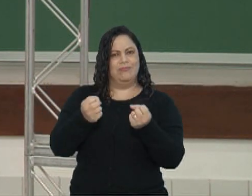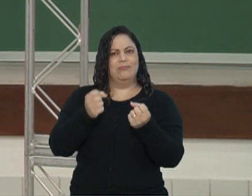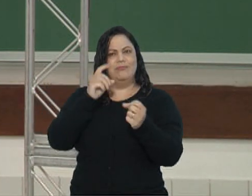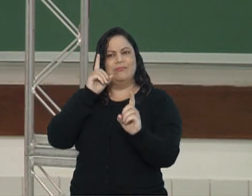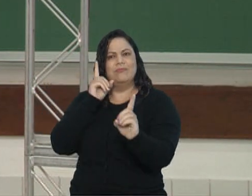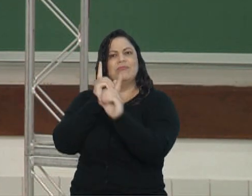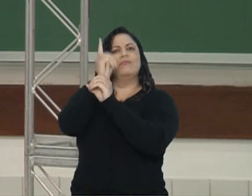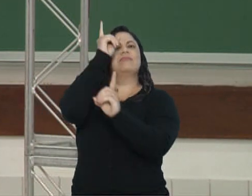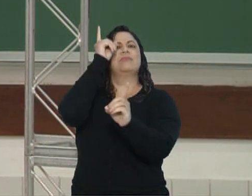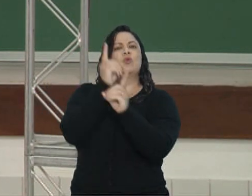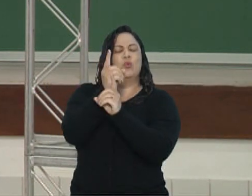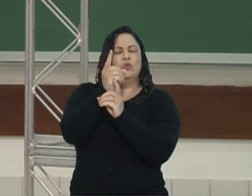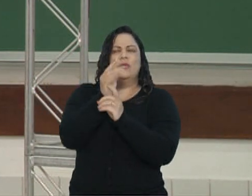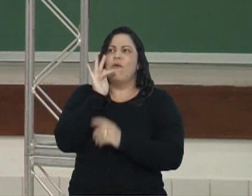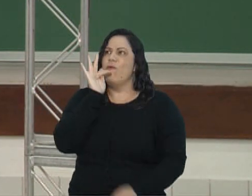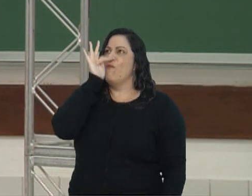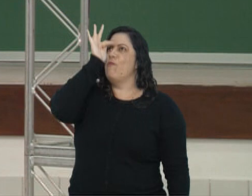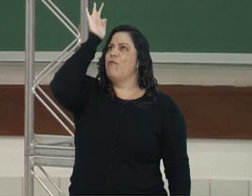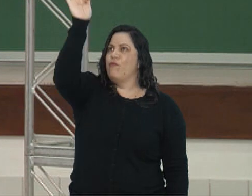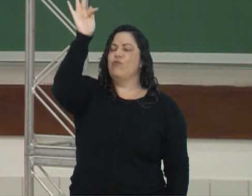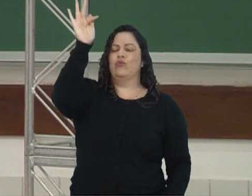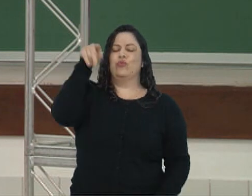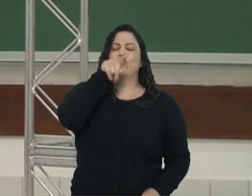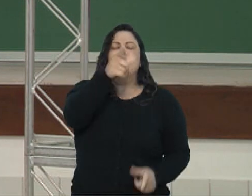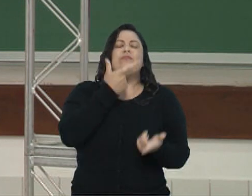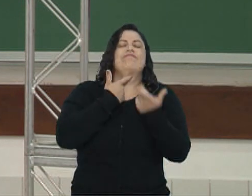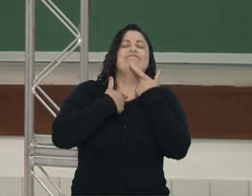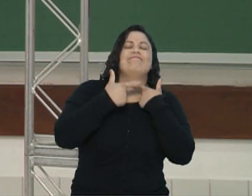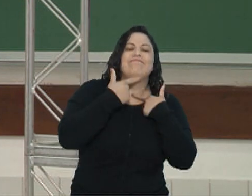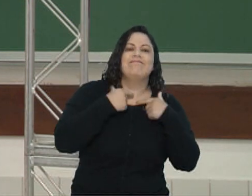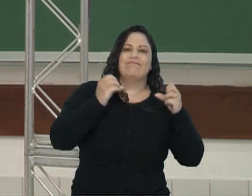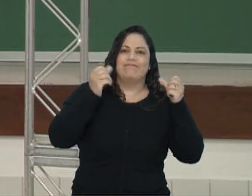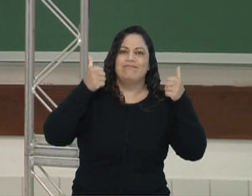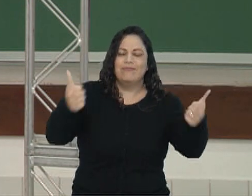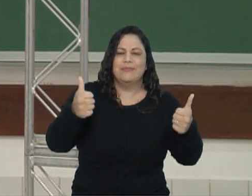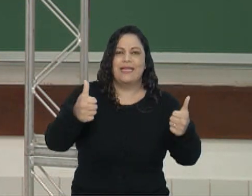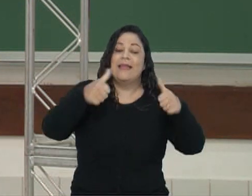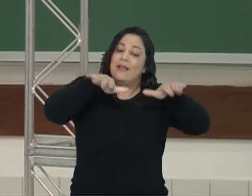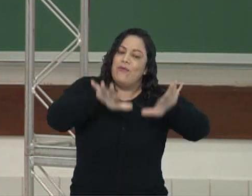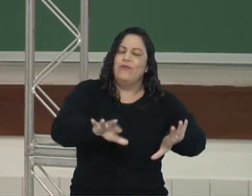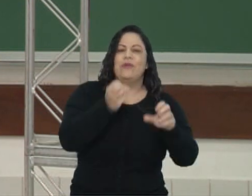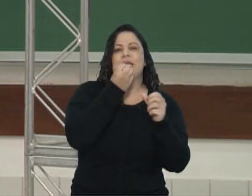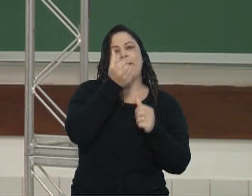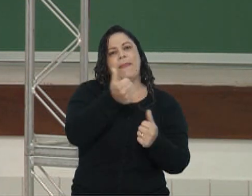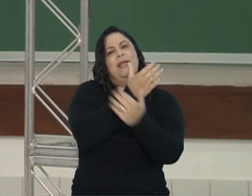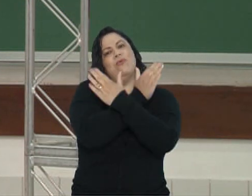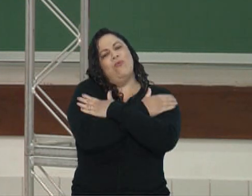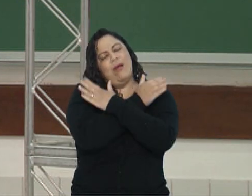vocês traçaram, que vocês planejam, que vocês almejam. Fiquem bem, um abraço aí para vocês do professor Demétrio.